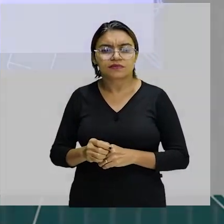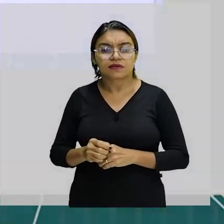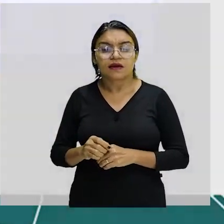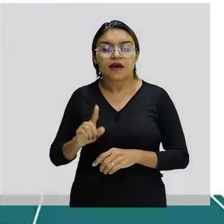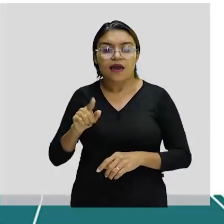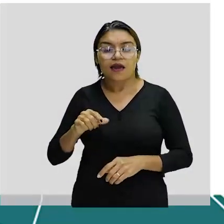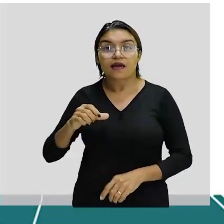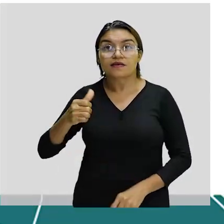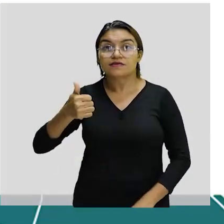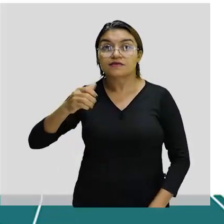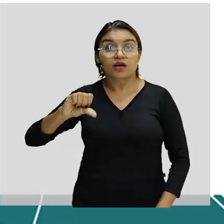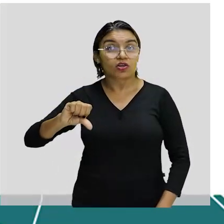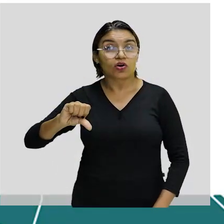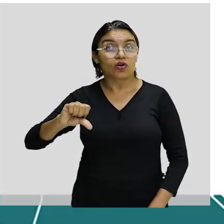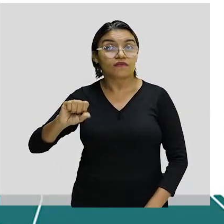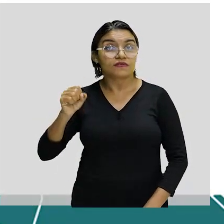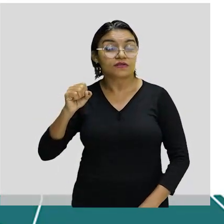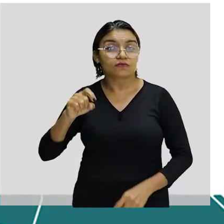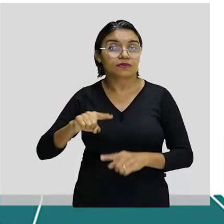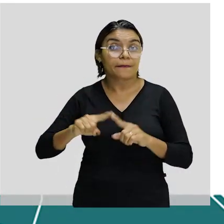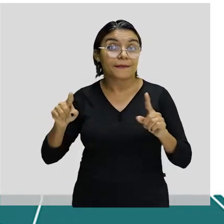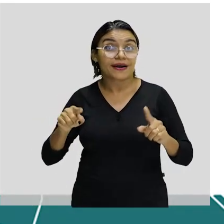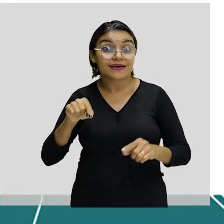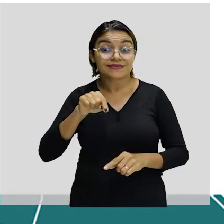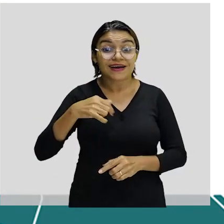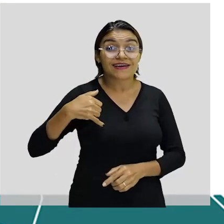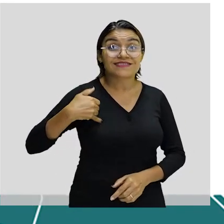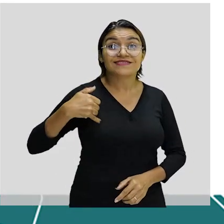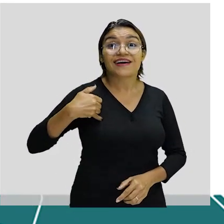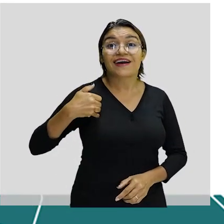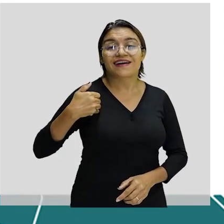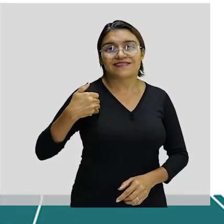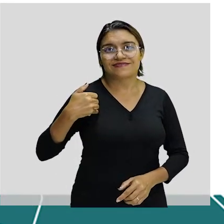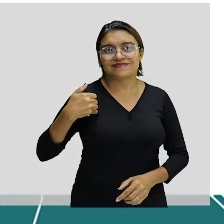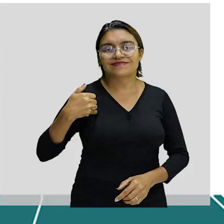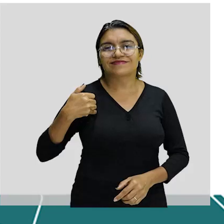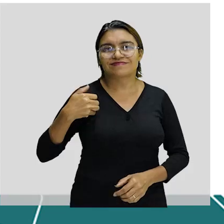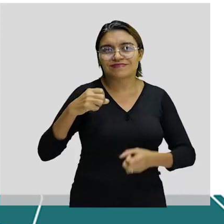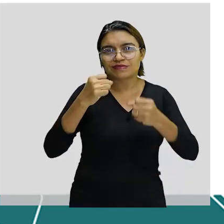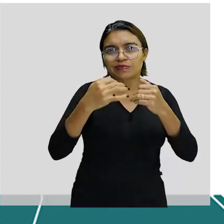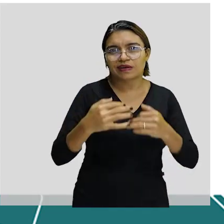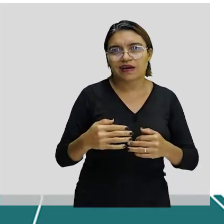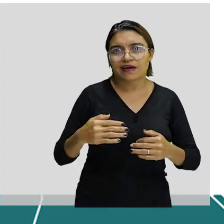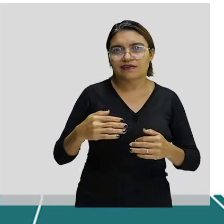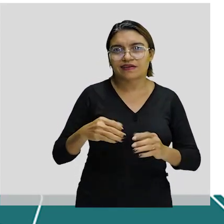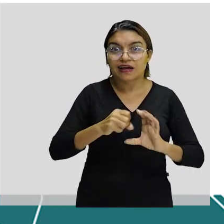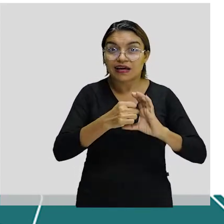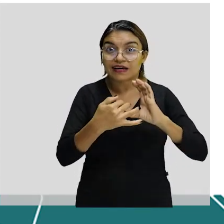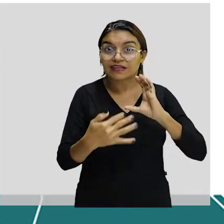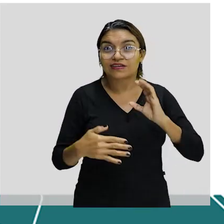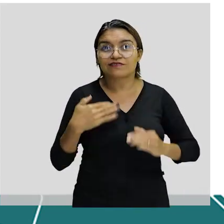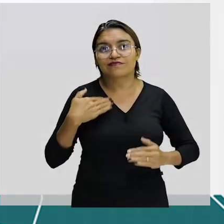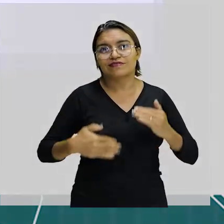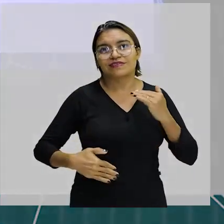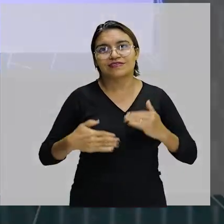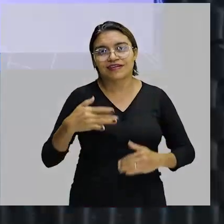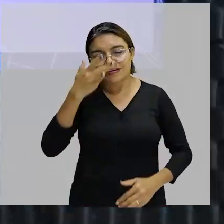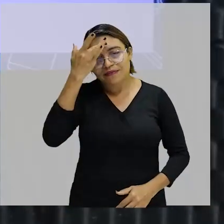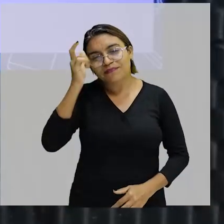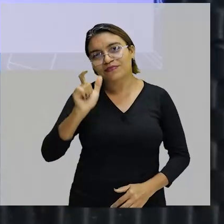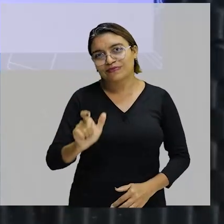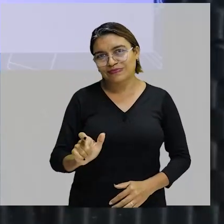estou levando em consideração a faixa etária, as características físicas do